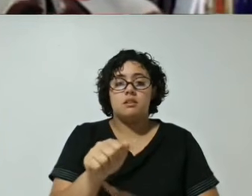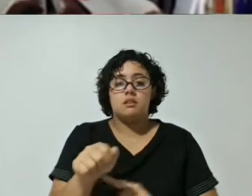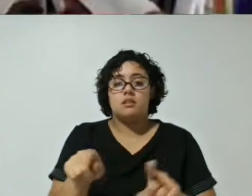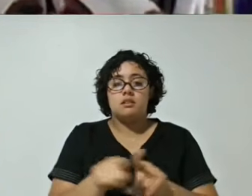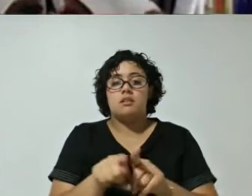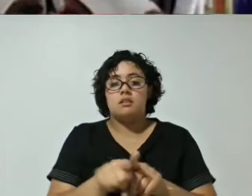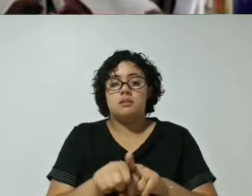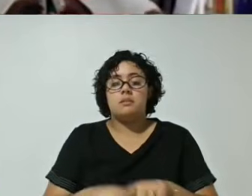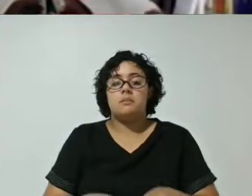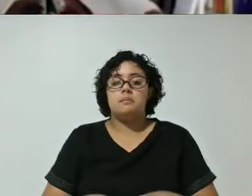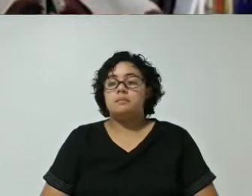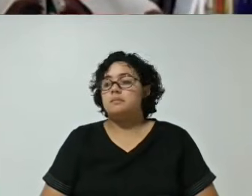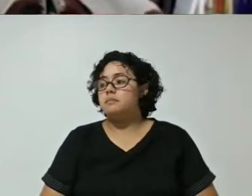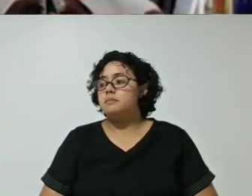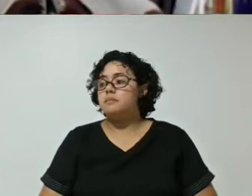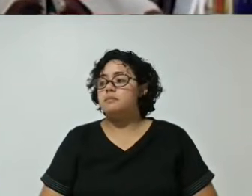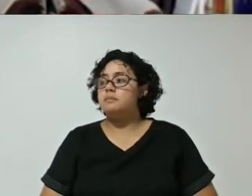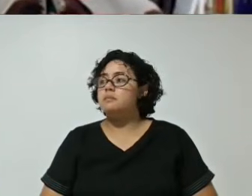Exatamente.